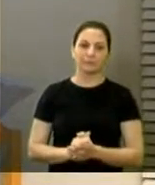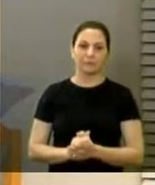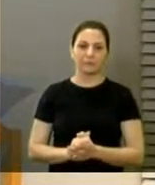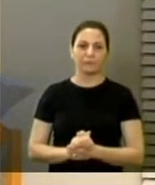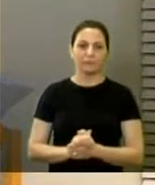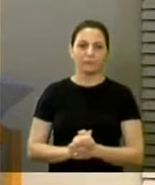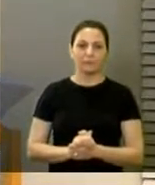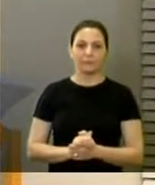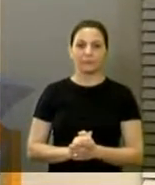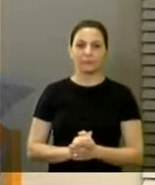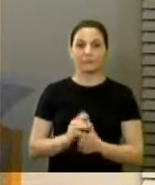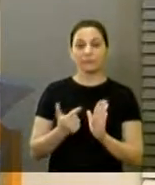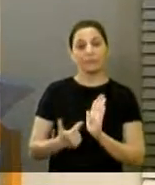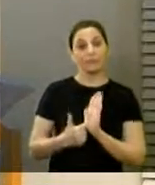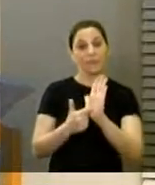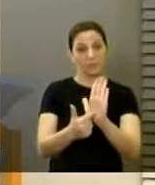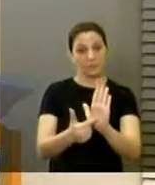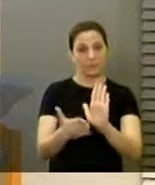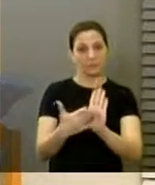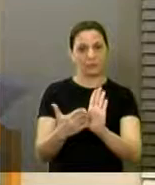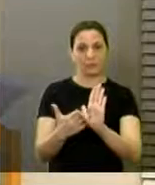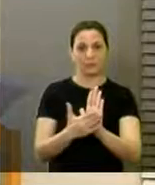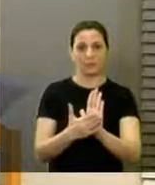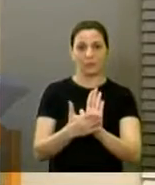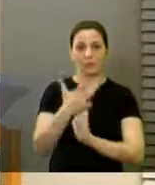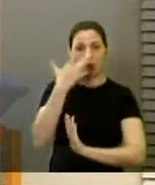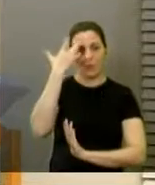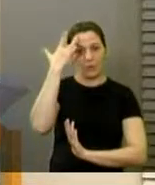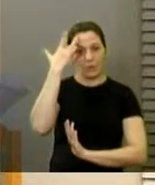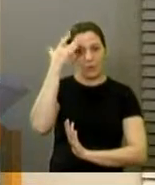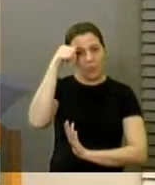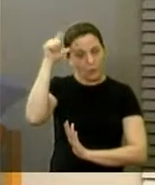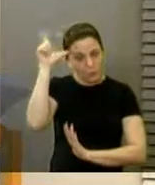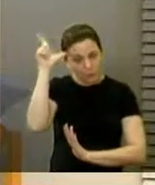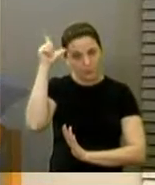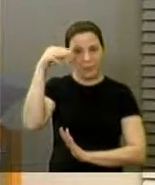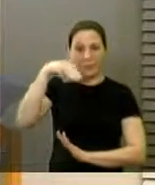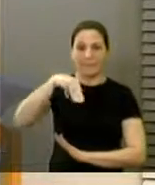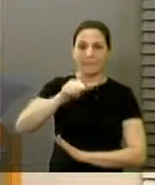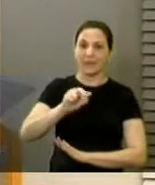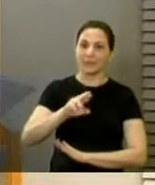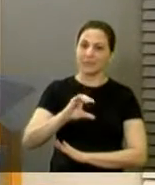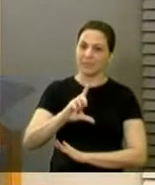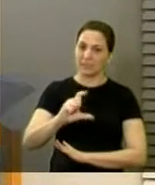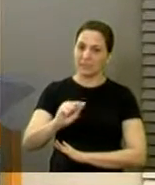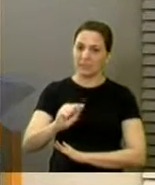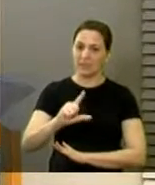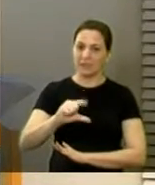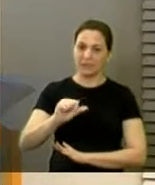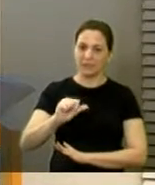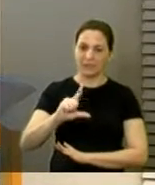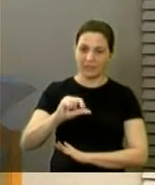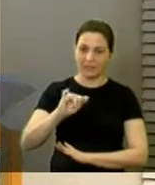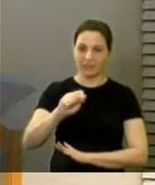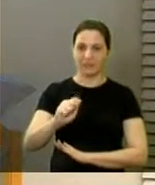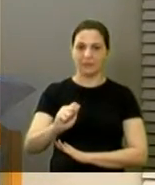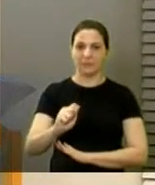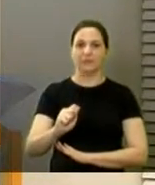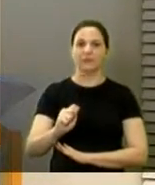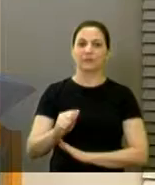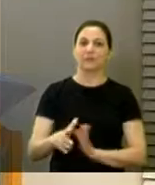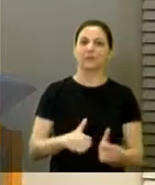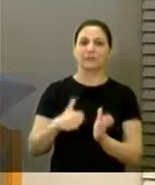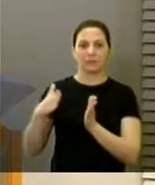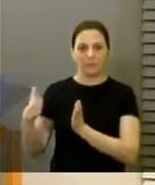que ontem nós acompanhamos a deputada estadual márcia lia foi eleita para a assembleia legislativa no primeiro mandato